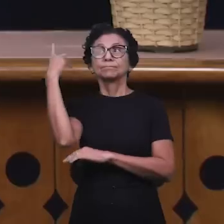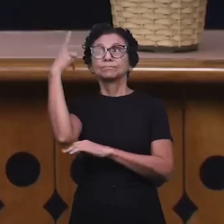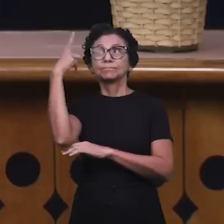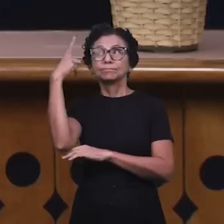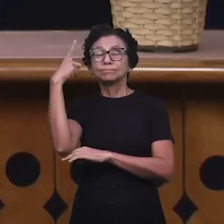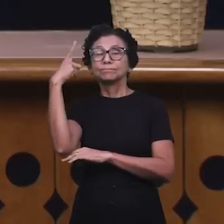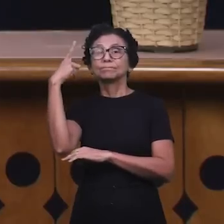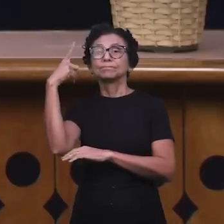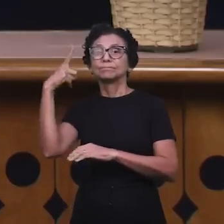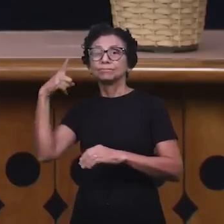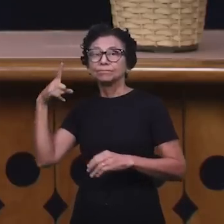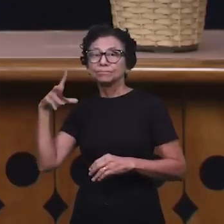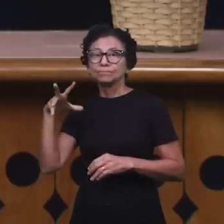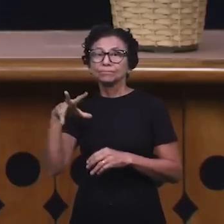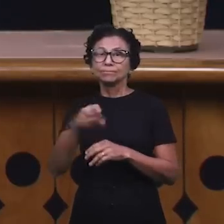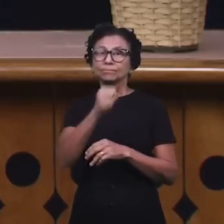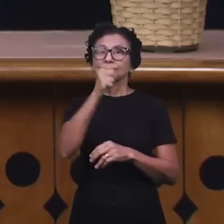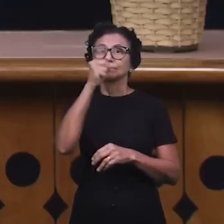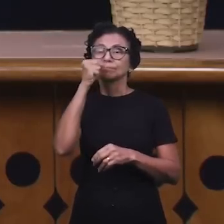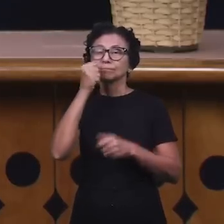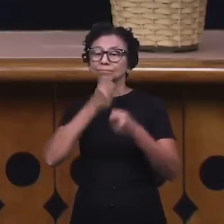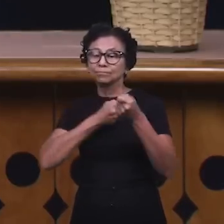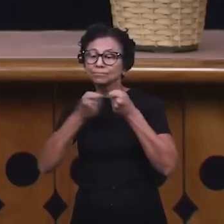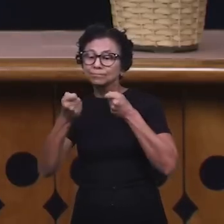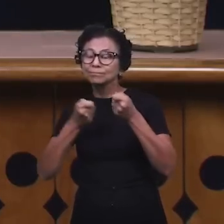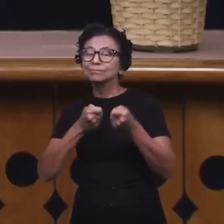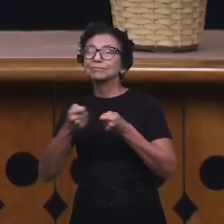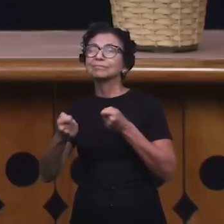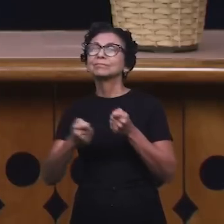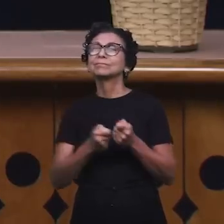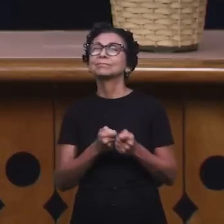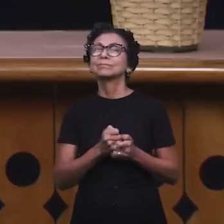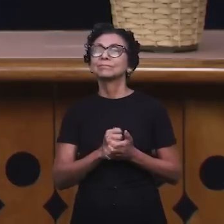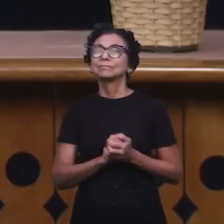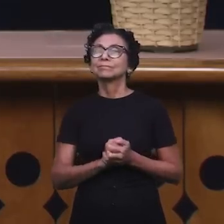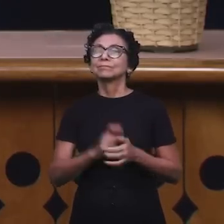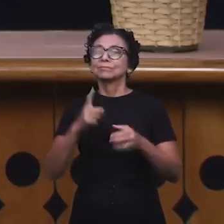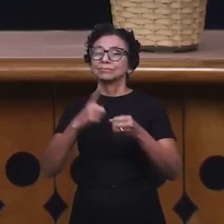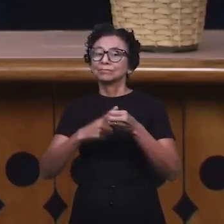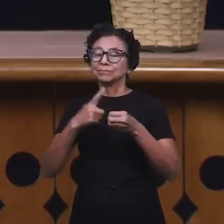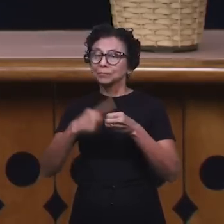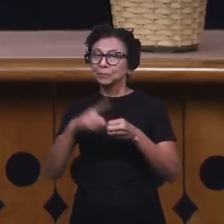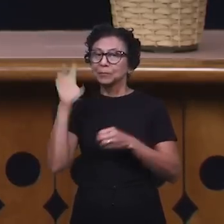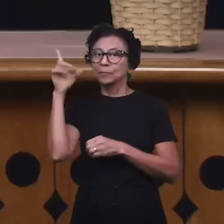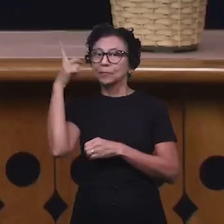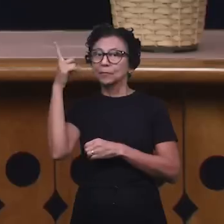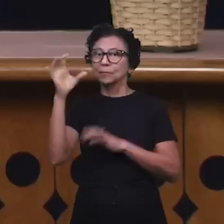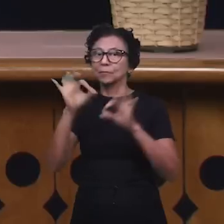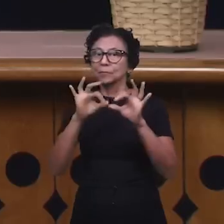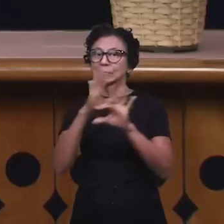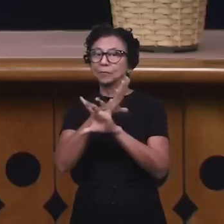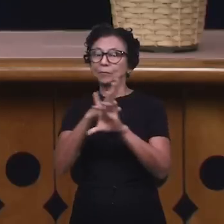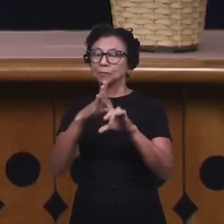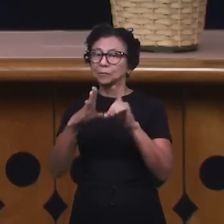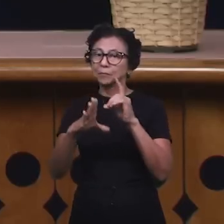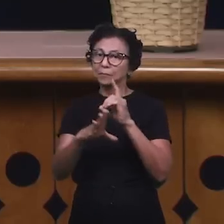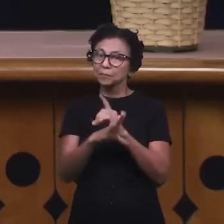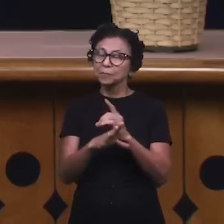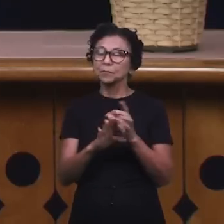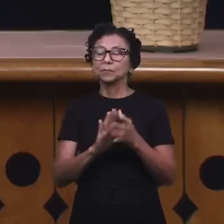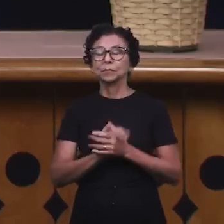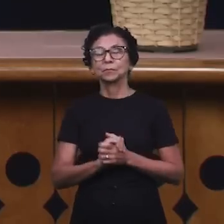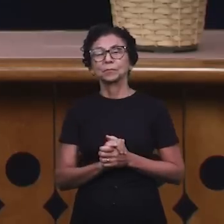cheia de revelações, onde Davi estabeleceu o culto, onde o templo a Deus foi